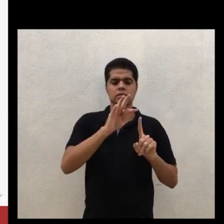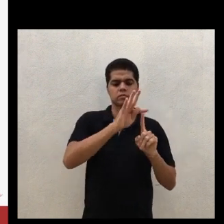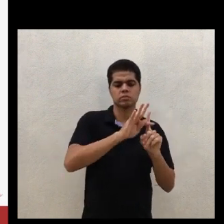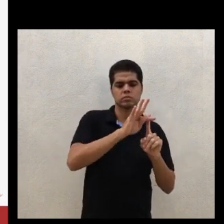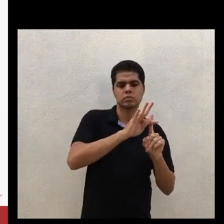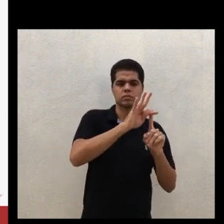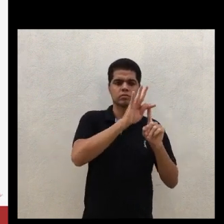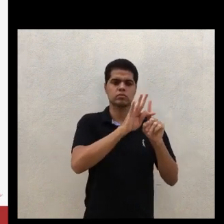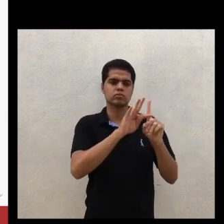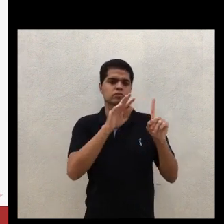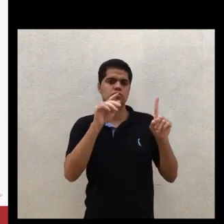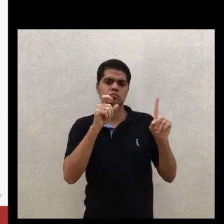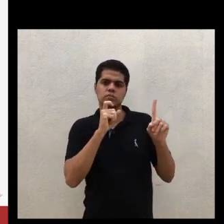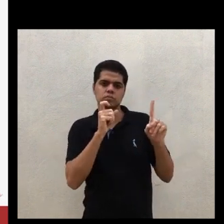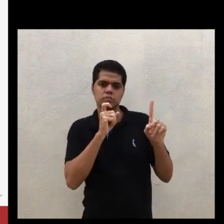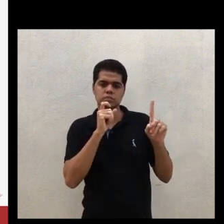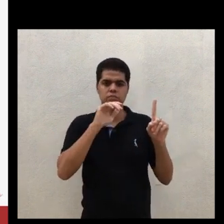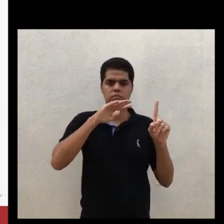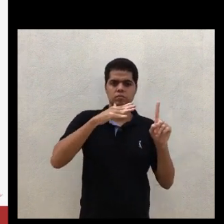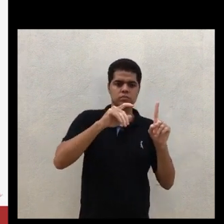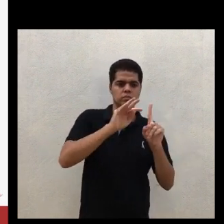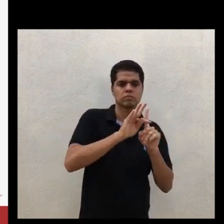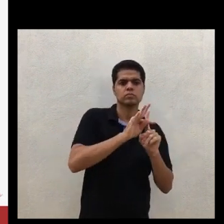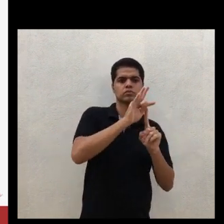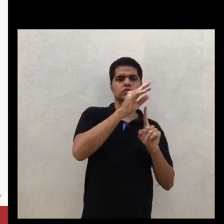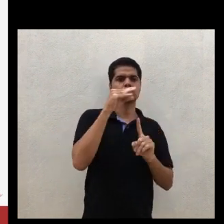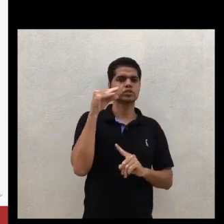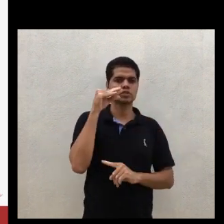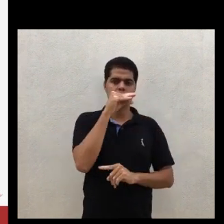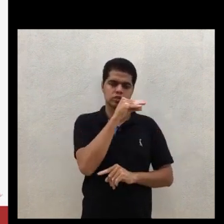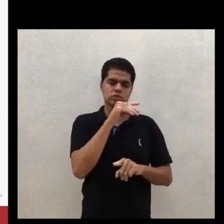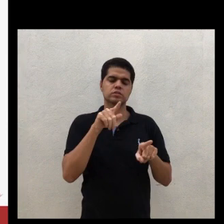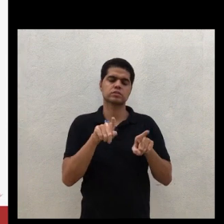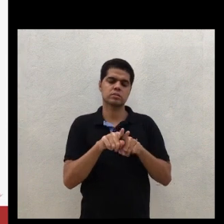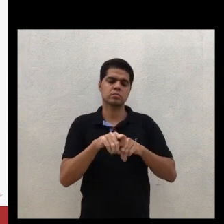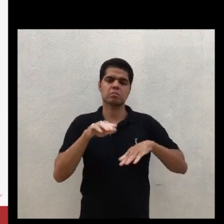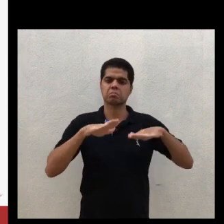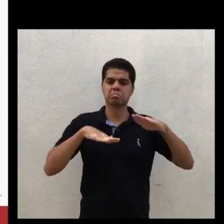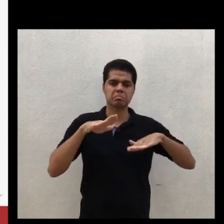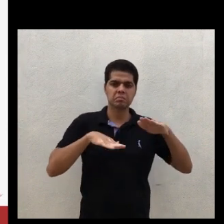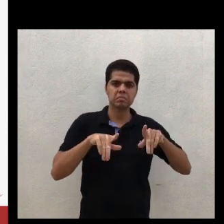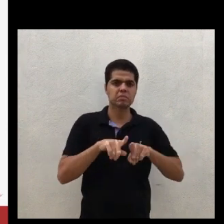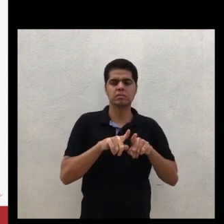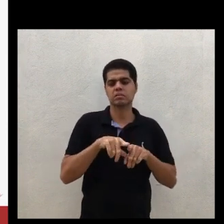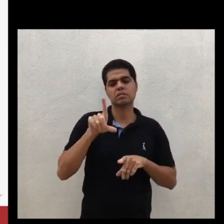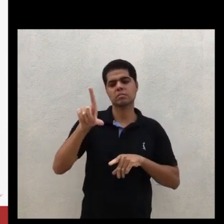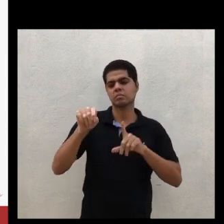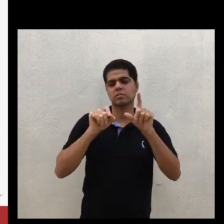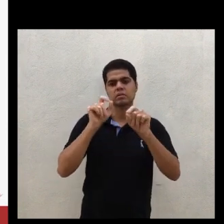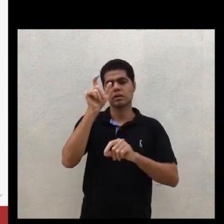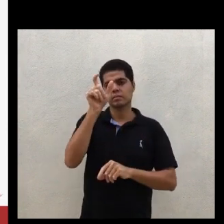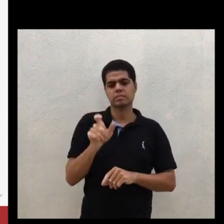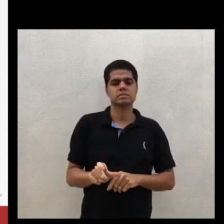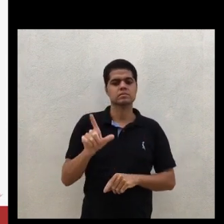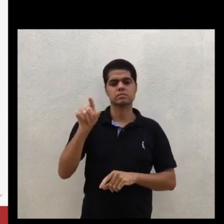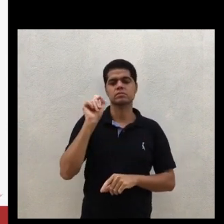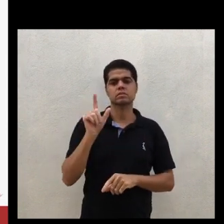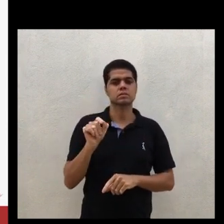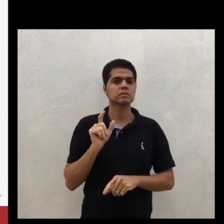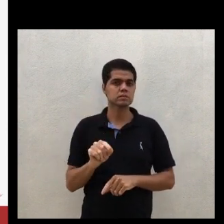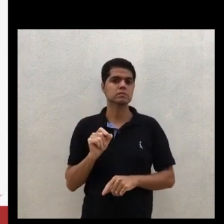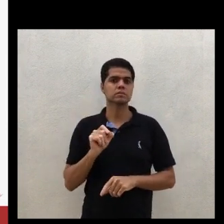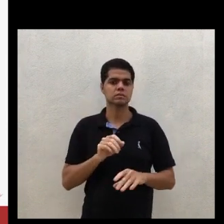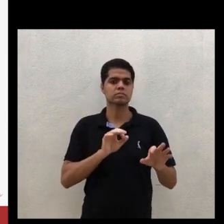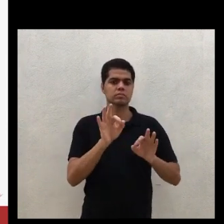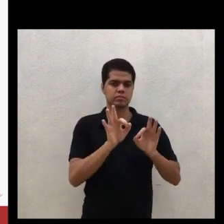uma temperatura mais fria, mais ou menos, ou a temperatura muito quente, a umidade baixa, média, alta, você que define isso aqui, as regras.